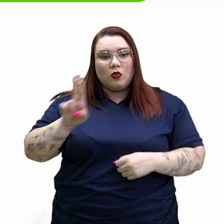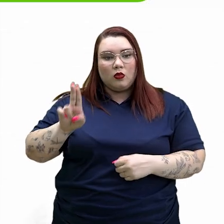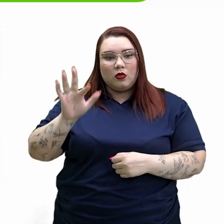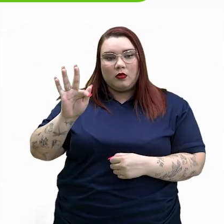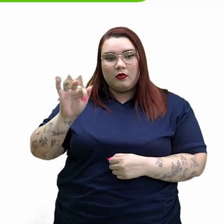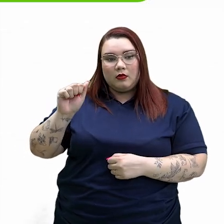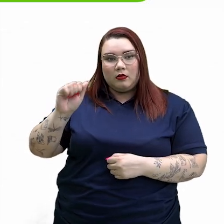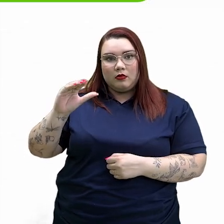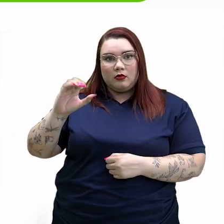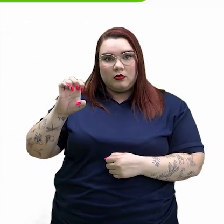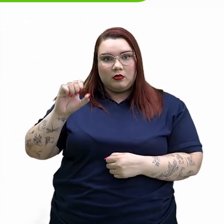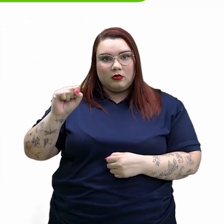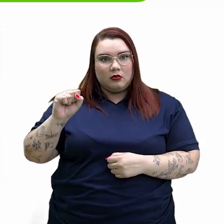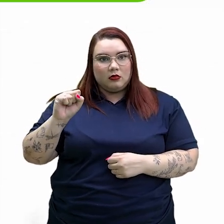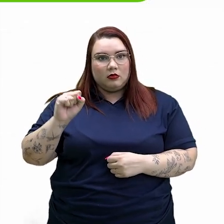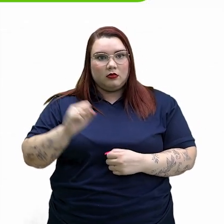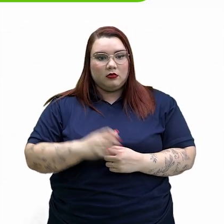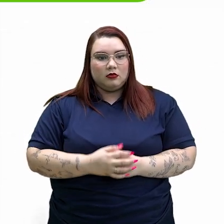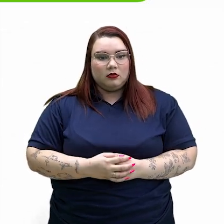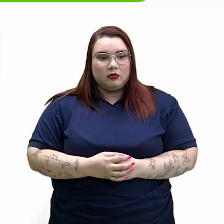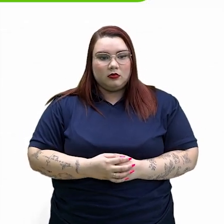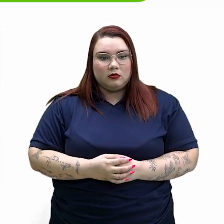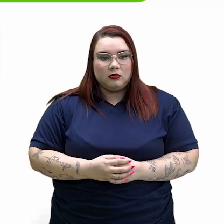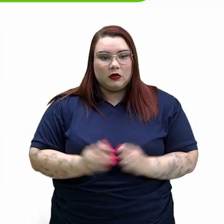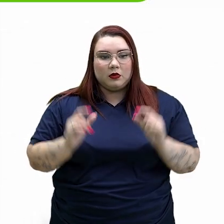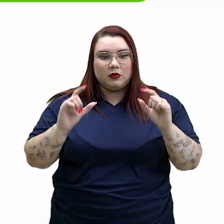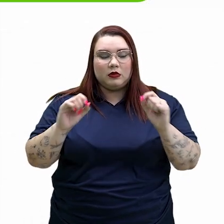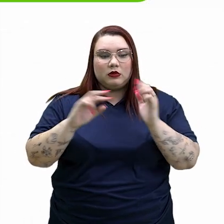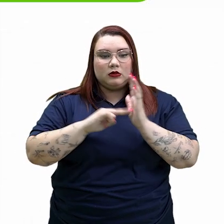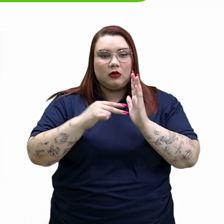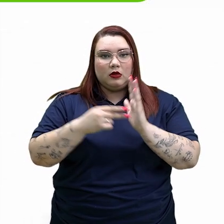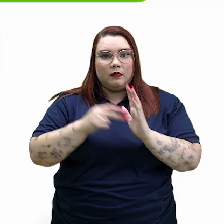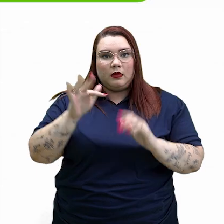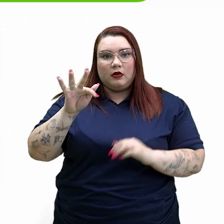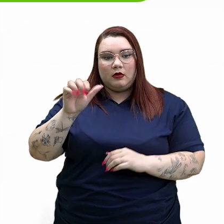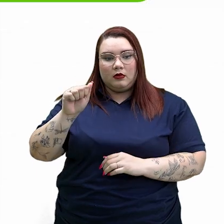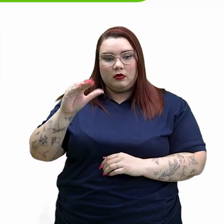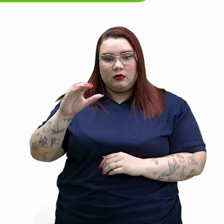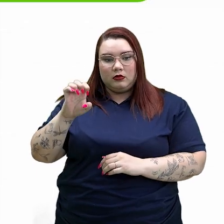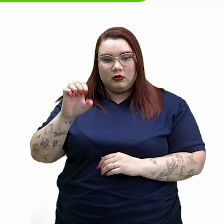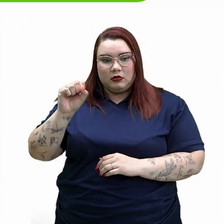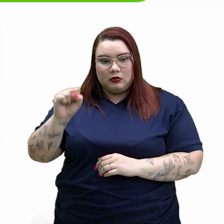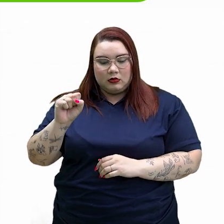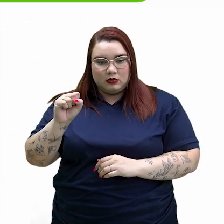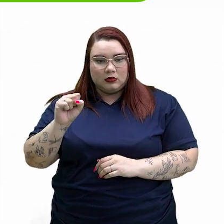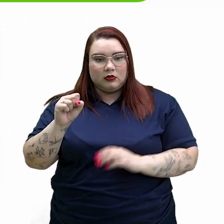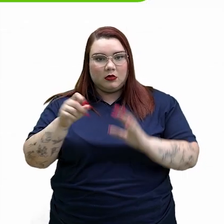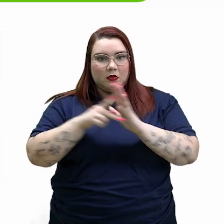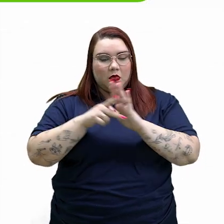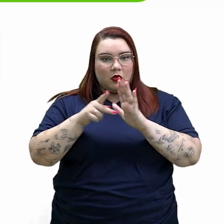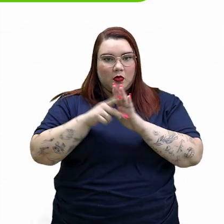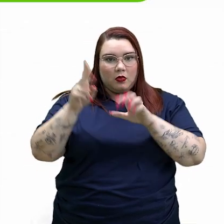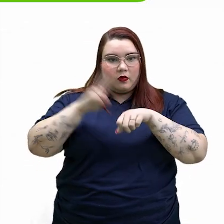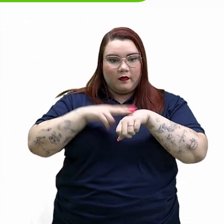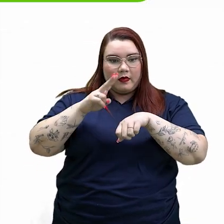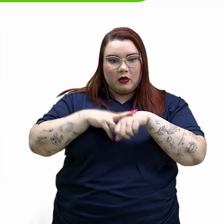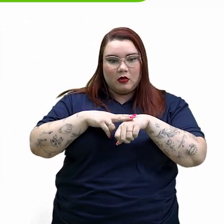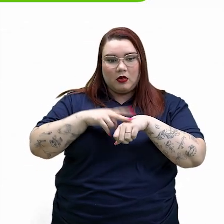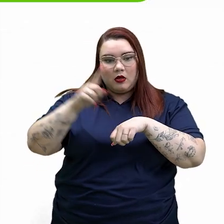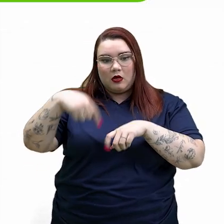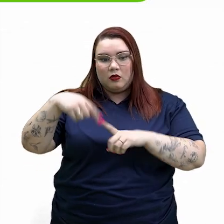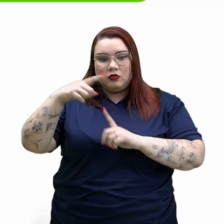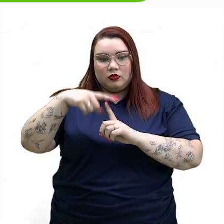denominadas faces. E o que são essas faces? As faces da lente são